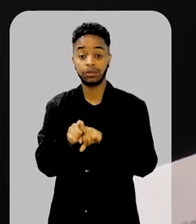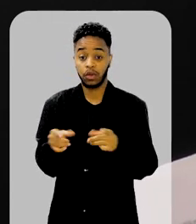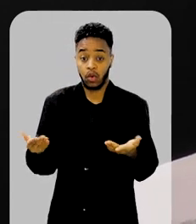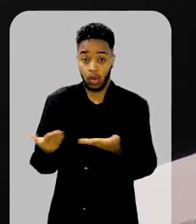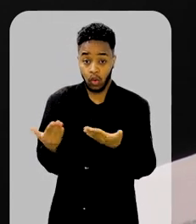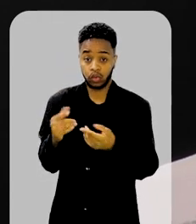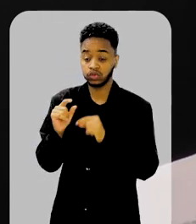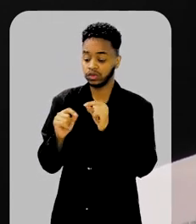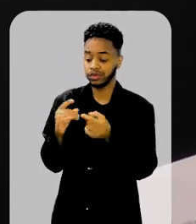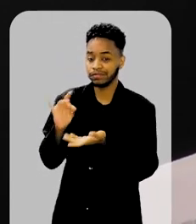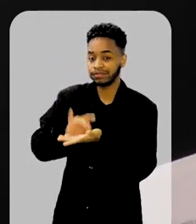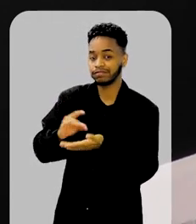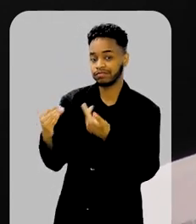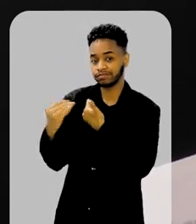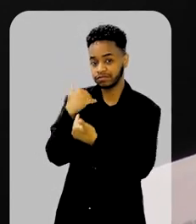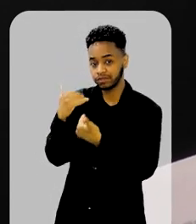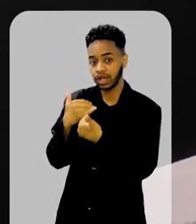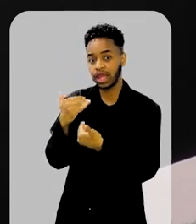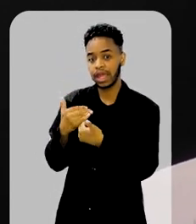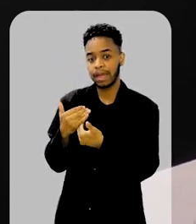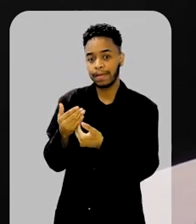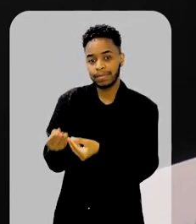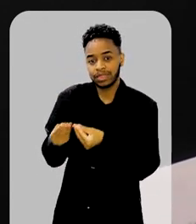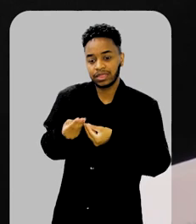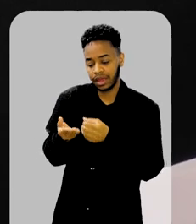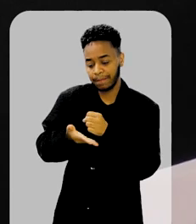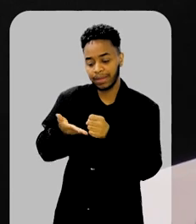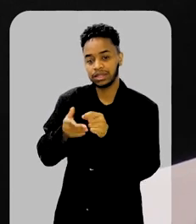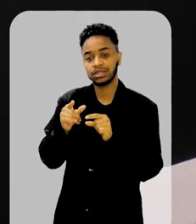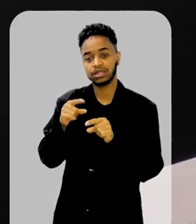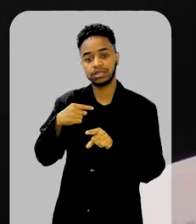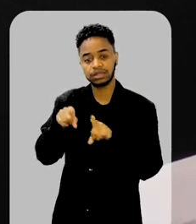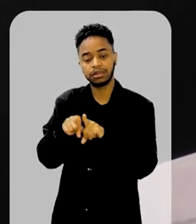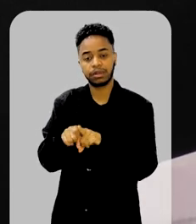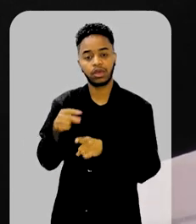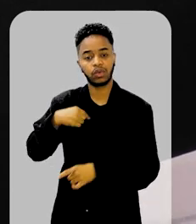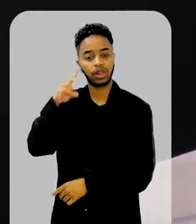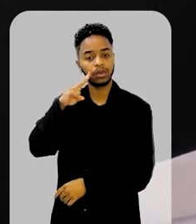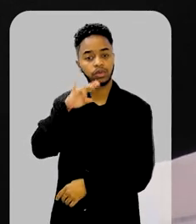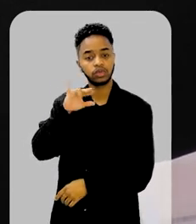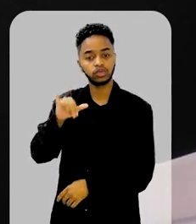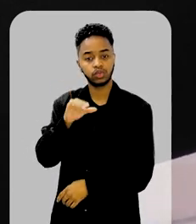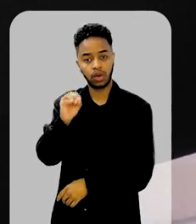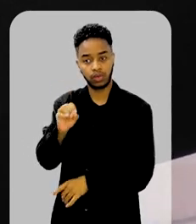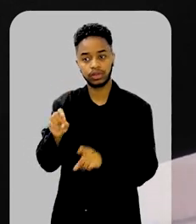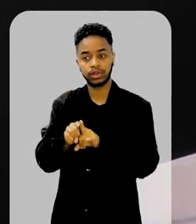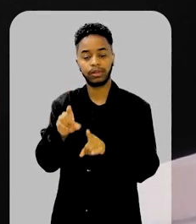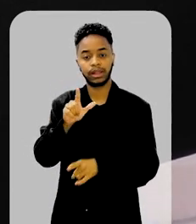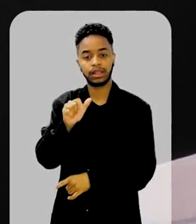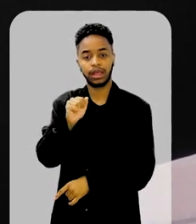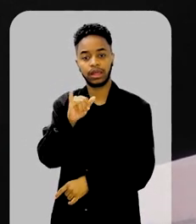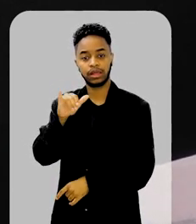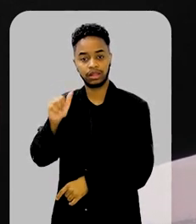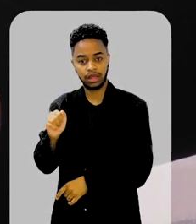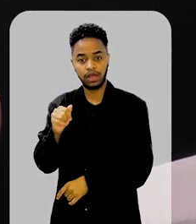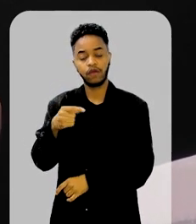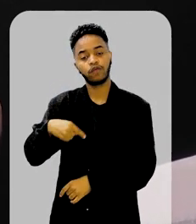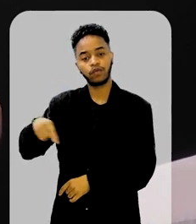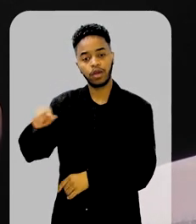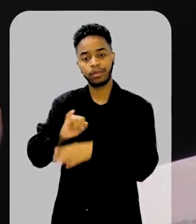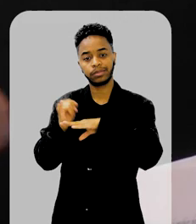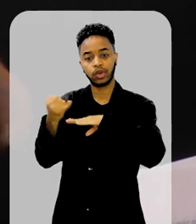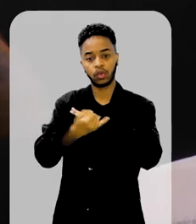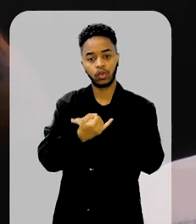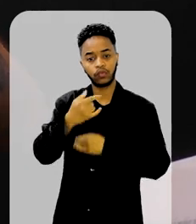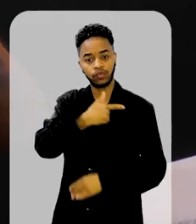o que norteia aí você foi no Jão Também faço uma ótima lembrança do João e do Laila Laila quando tava na Ilha do Governador eu tava